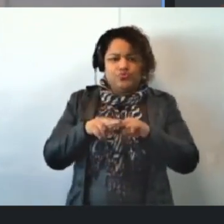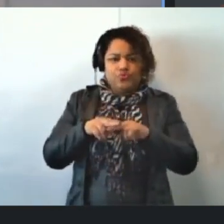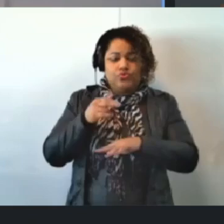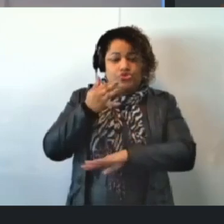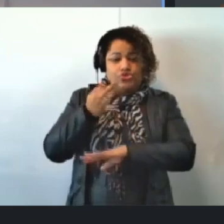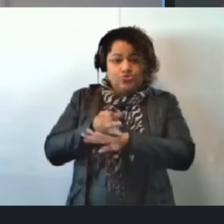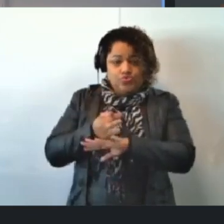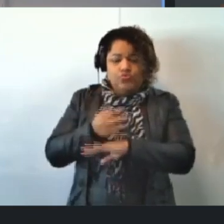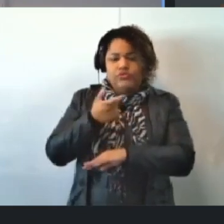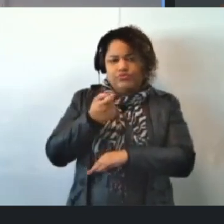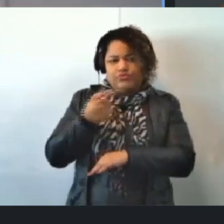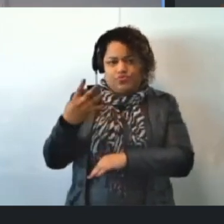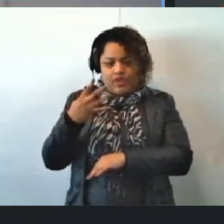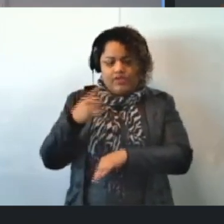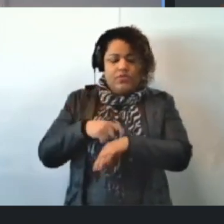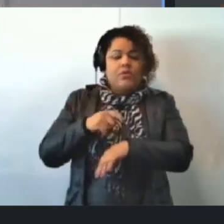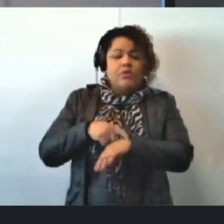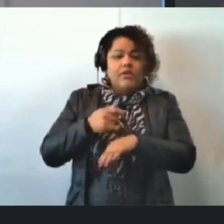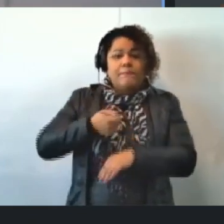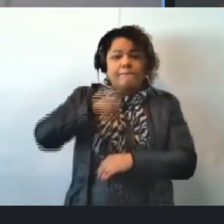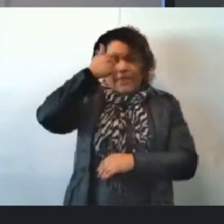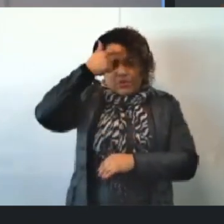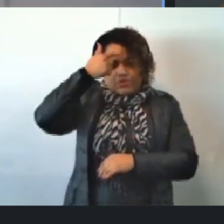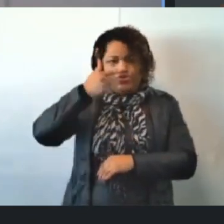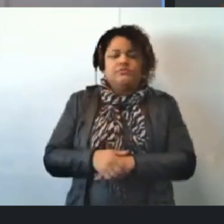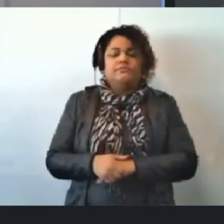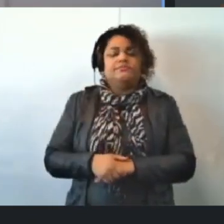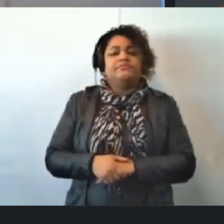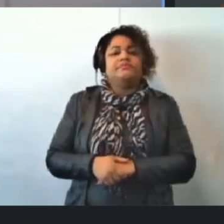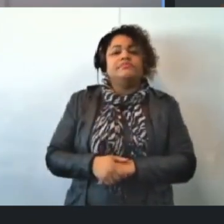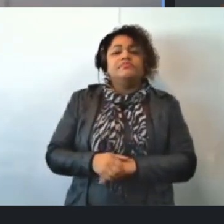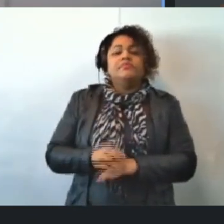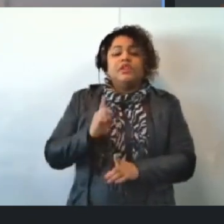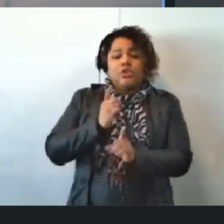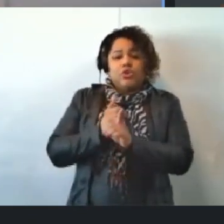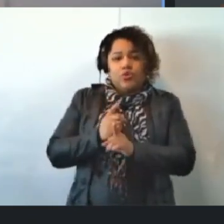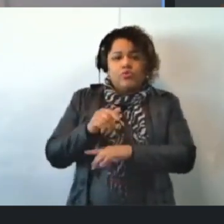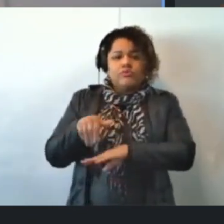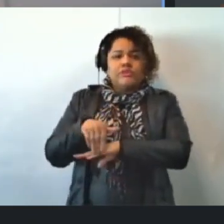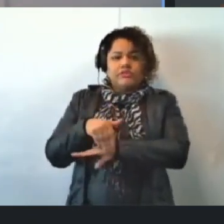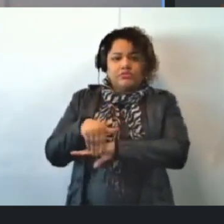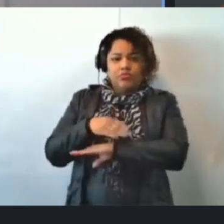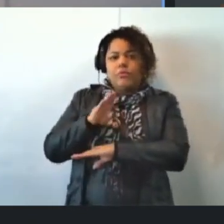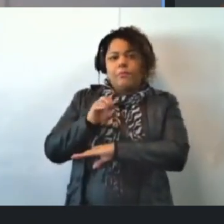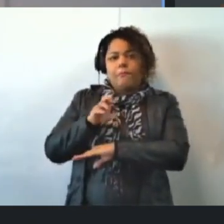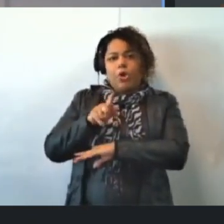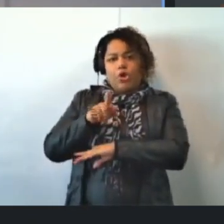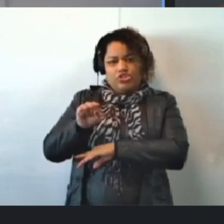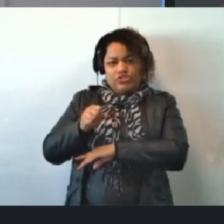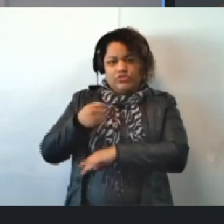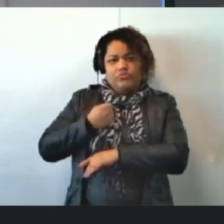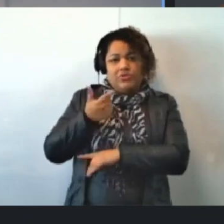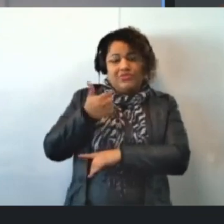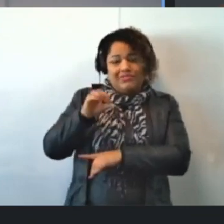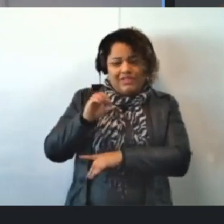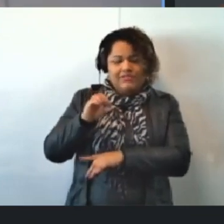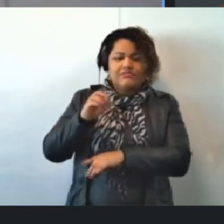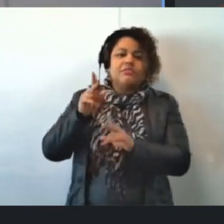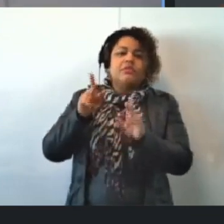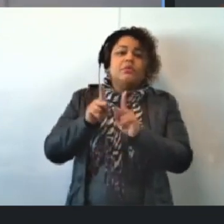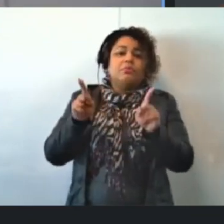meio-dia. Local de encontro na Rua dos Borges, número 10, de autoria da professora Nara, vereadora professora Nara. Em